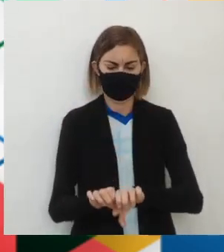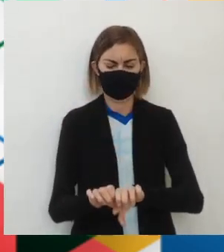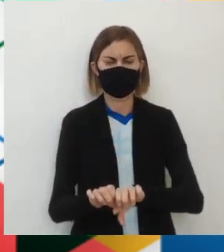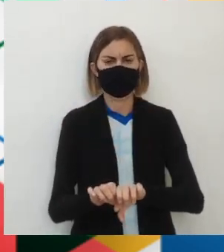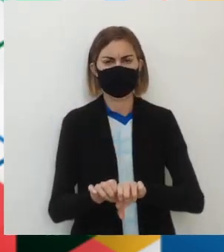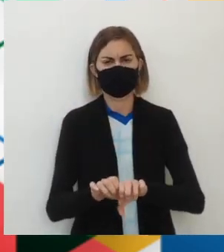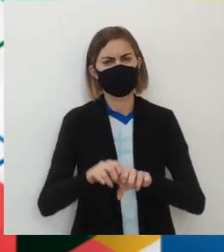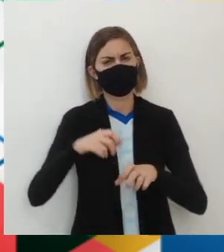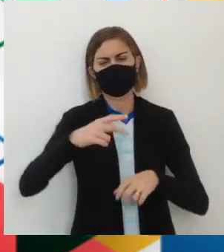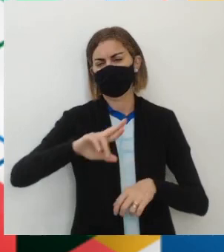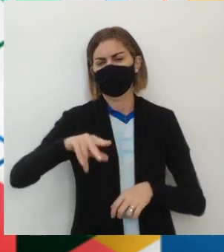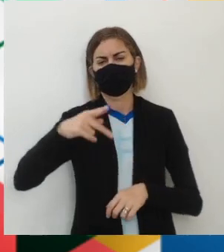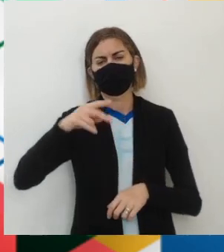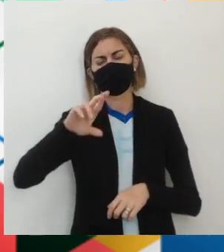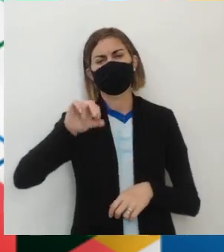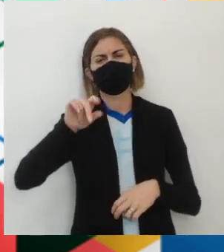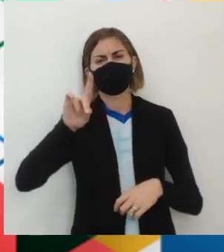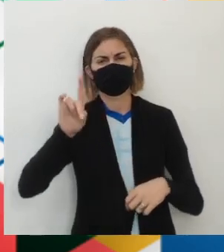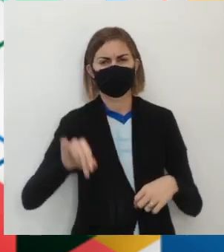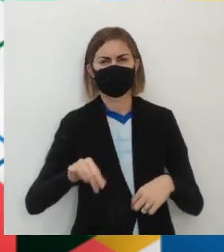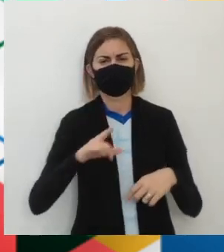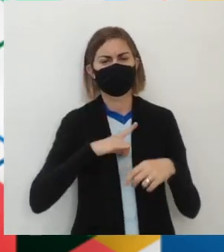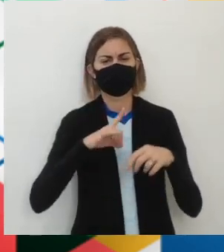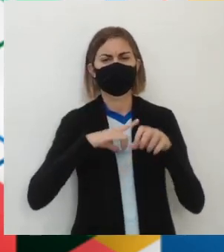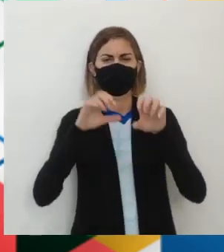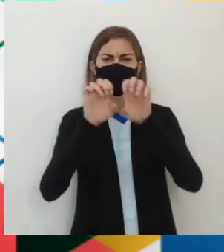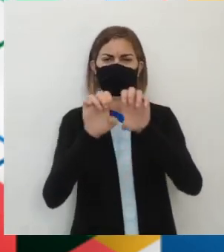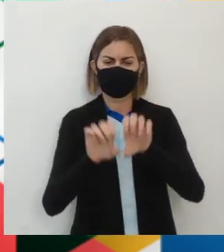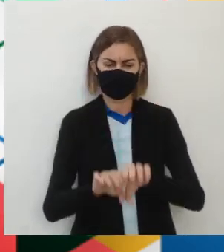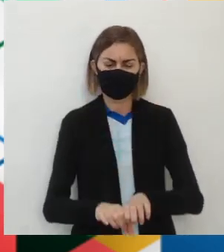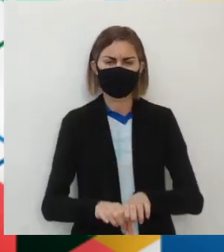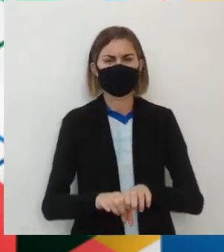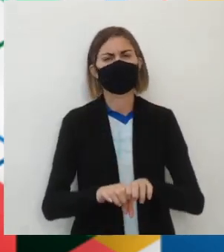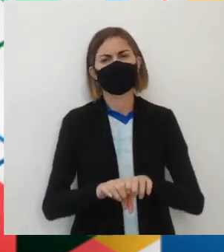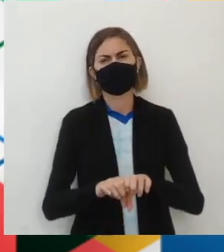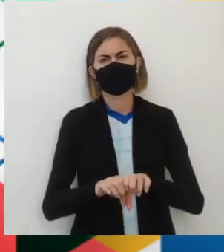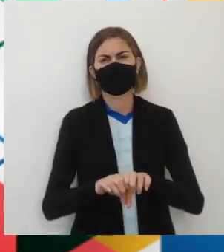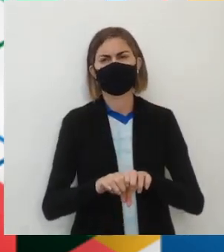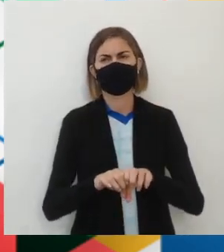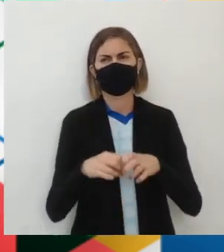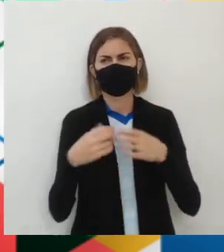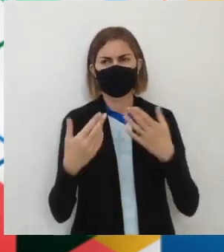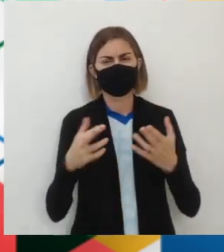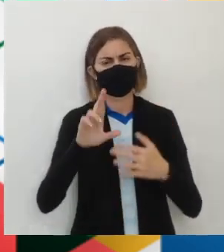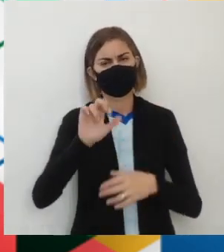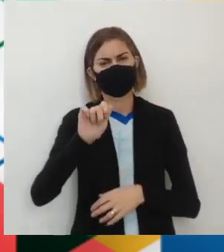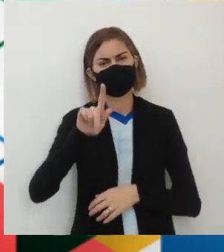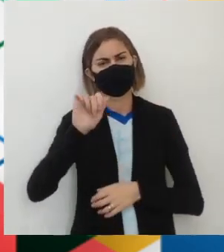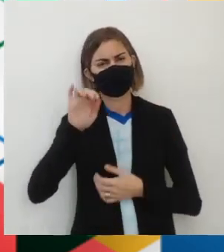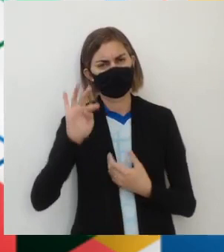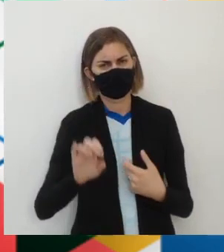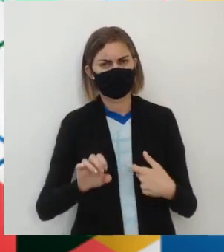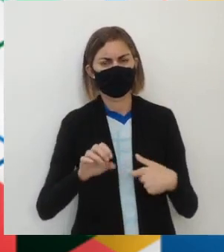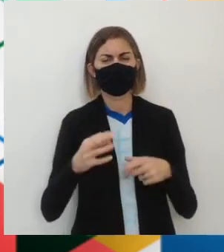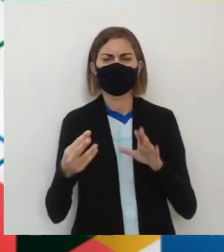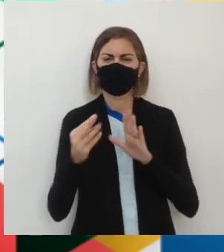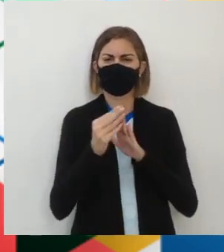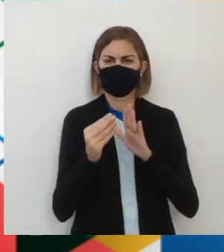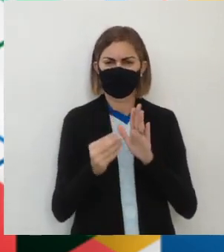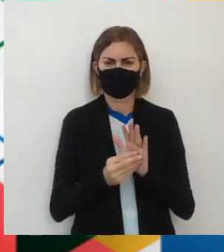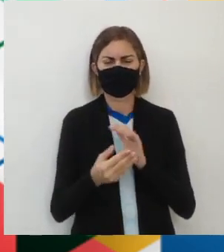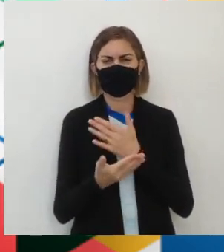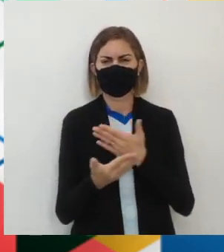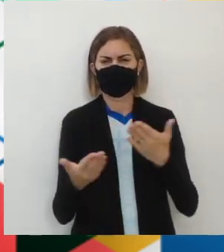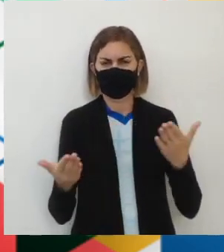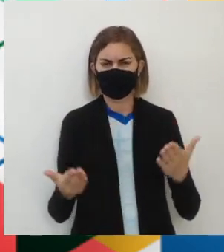o produto obtido. Quem tem estrutura trans, cis-trans, é o reagente. Ele colocou isso para